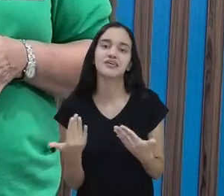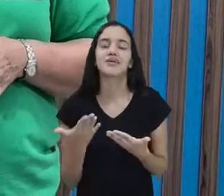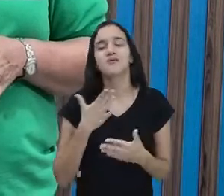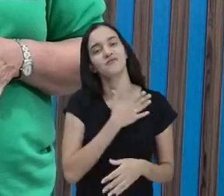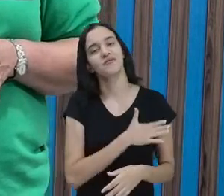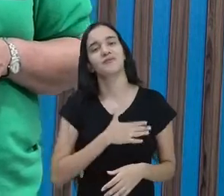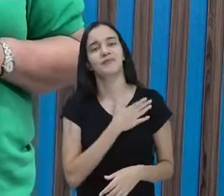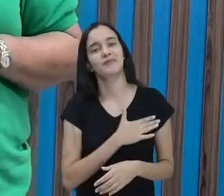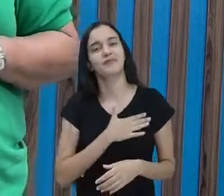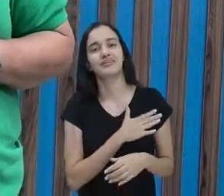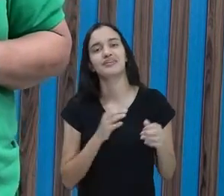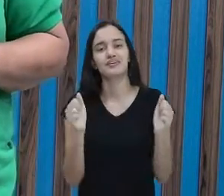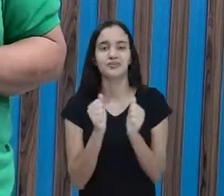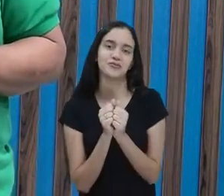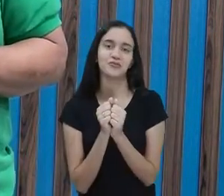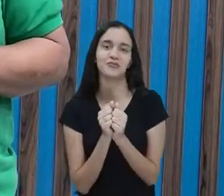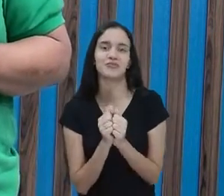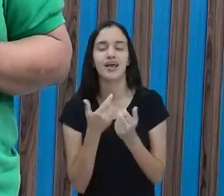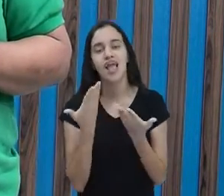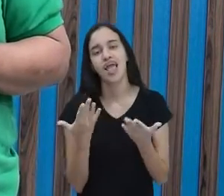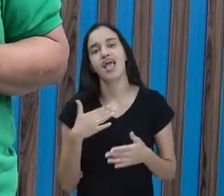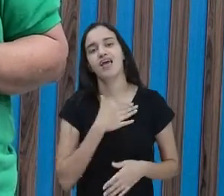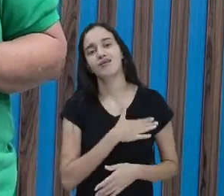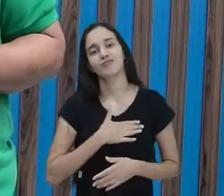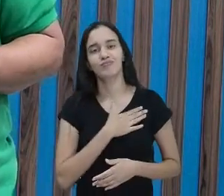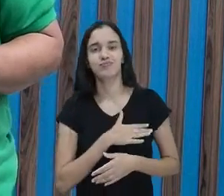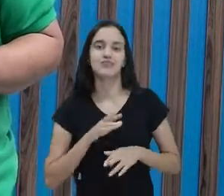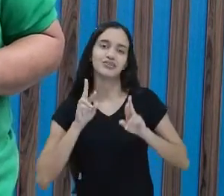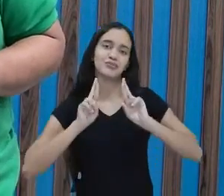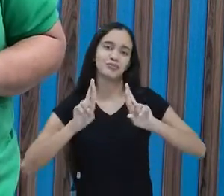foi um prazer estar com vocês. Eu espero